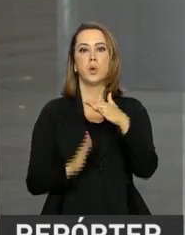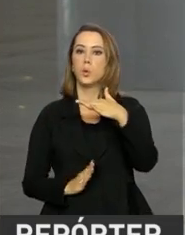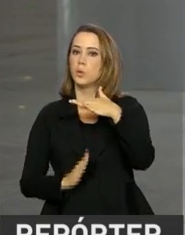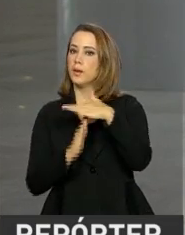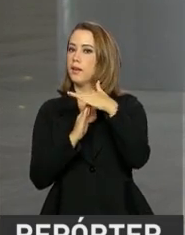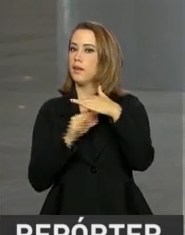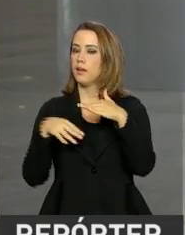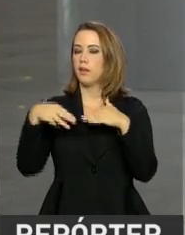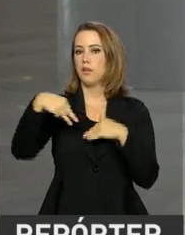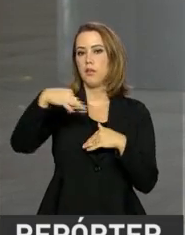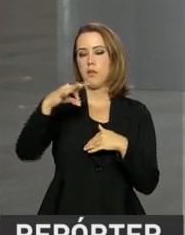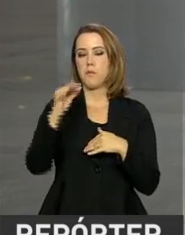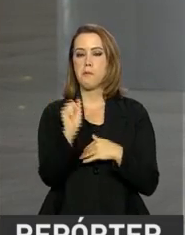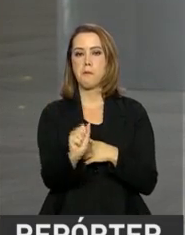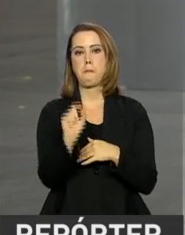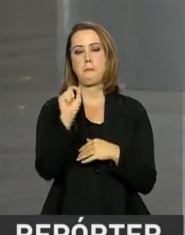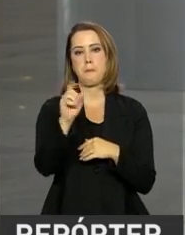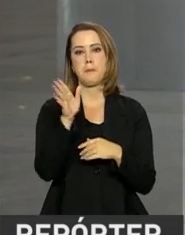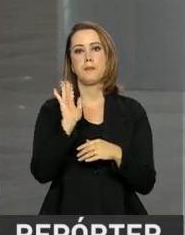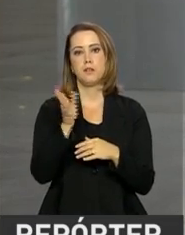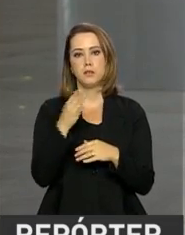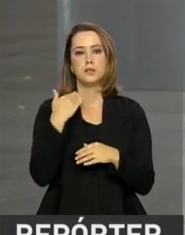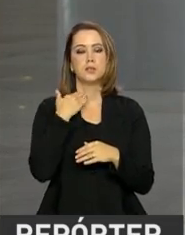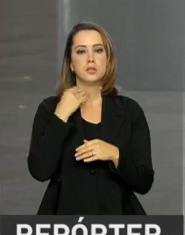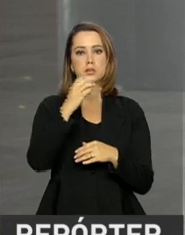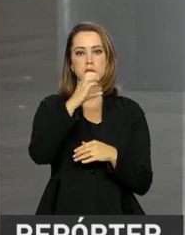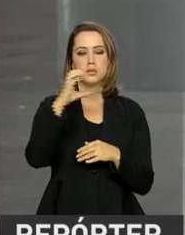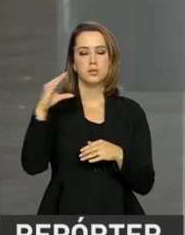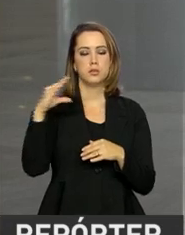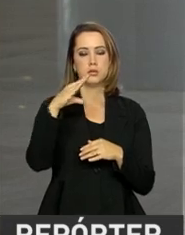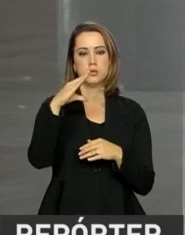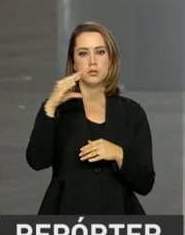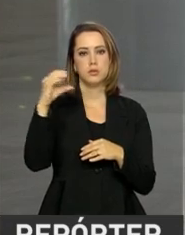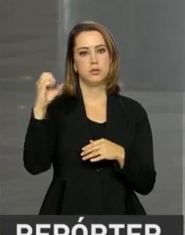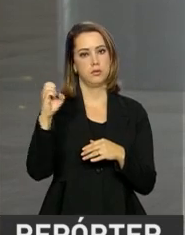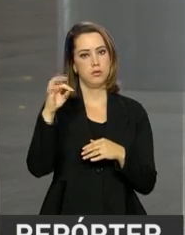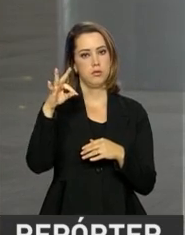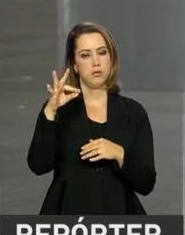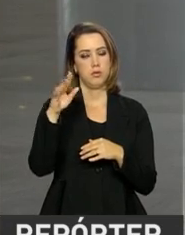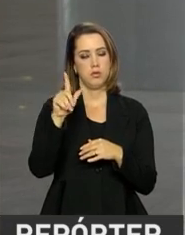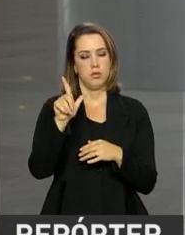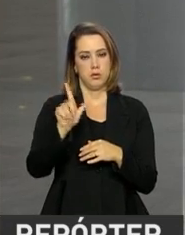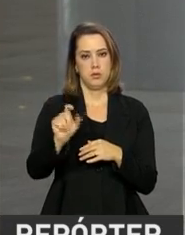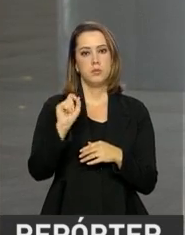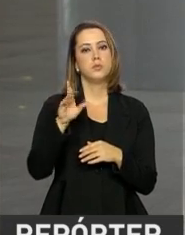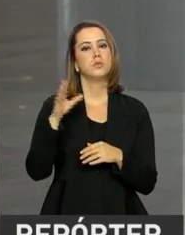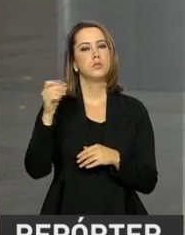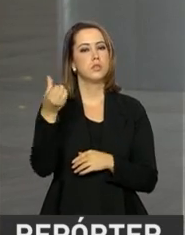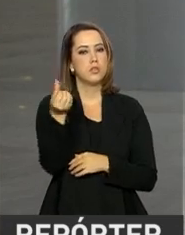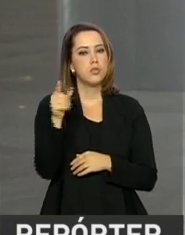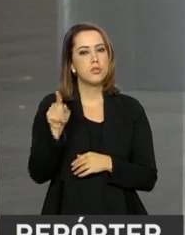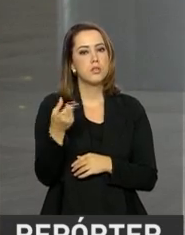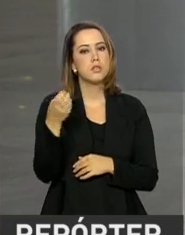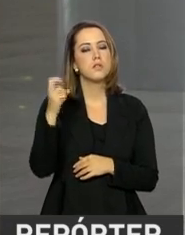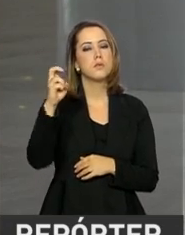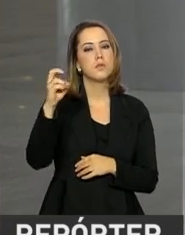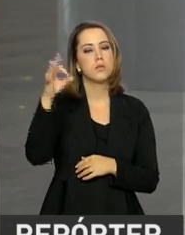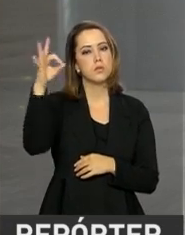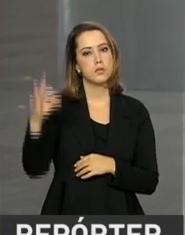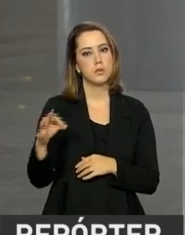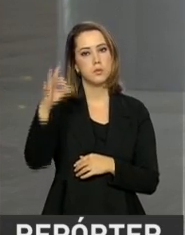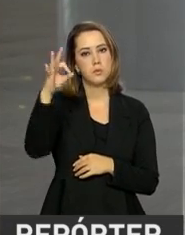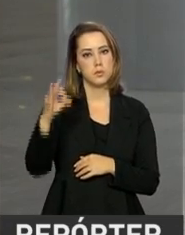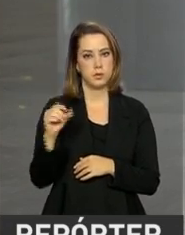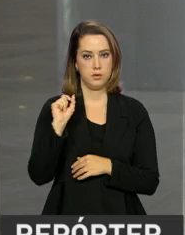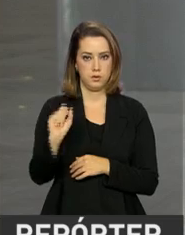definida pelo comitê de política monetária do Banco Central que é para este ano de 6,5 por. é por isso que na semana